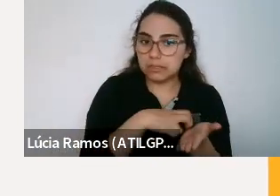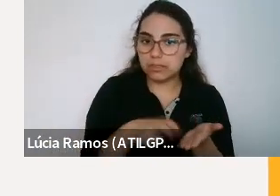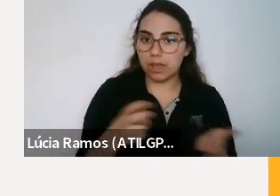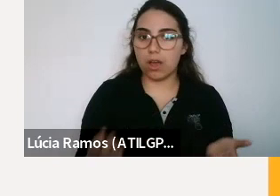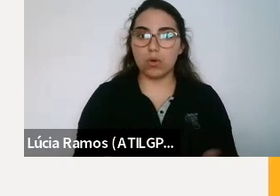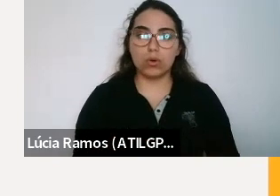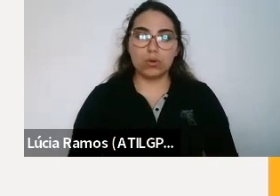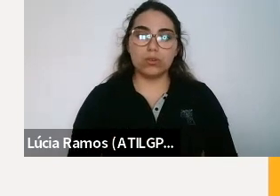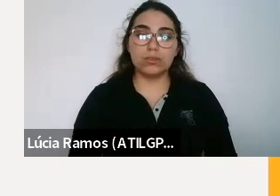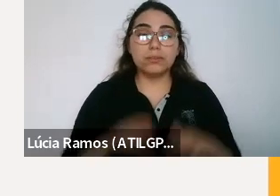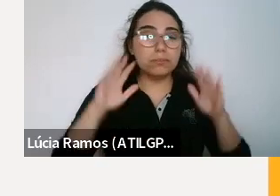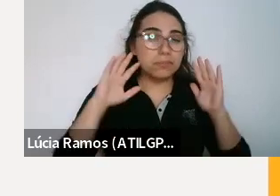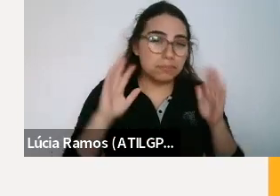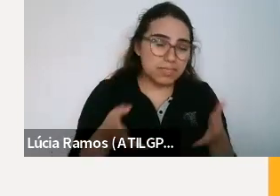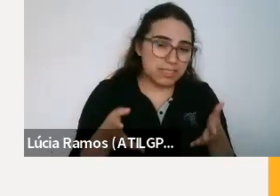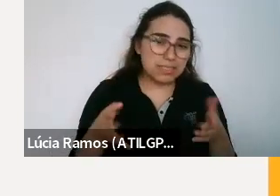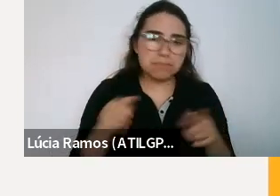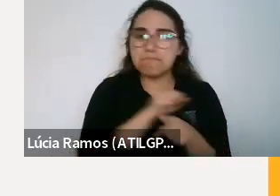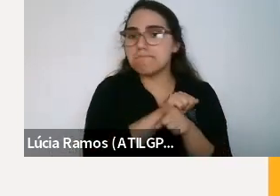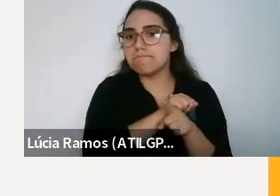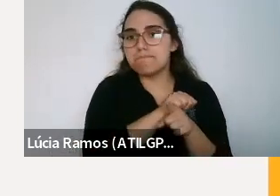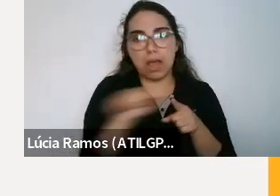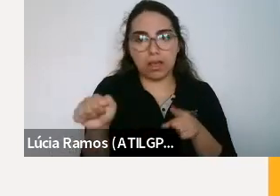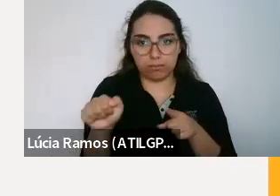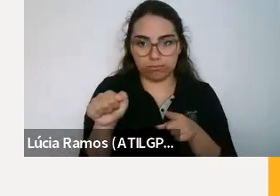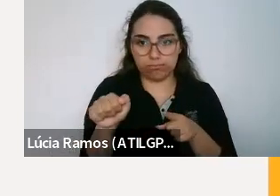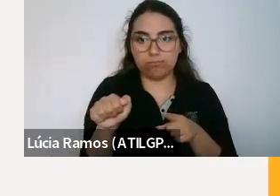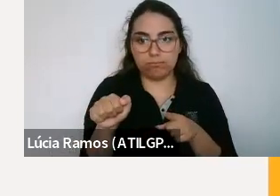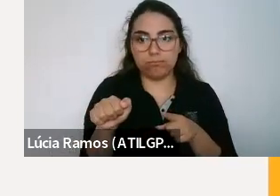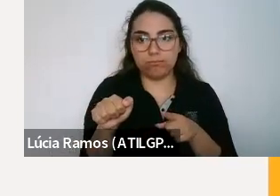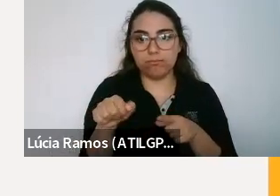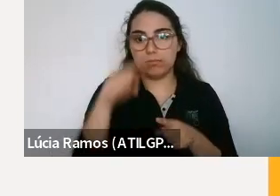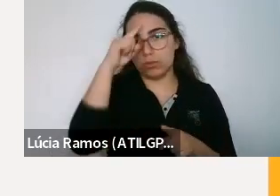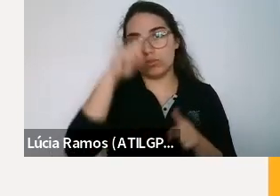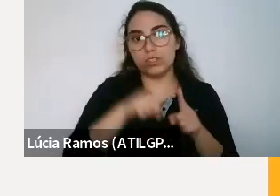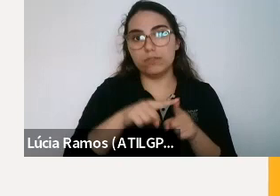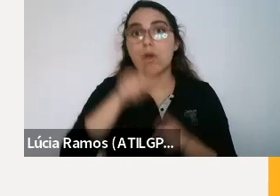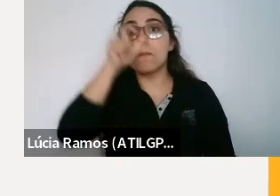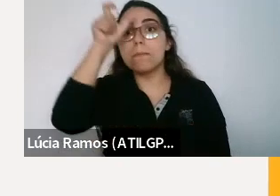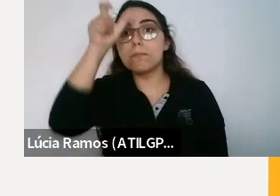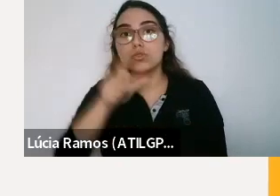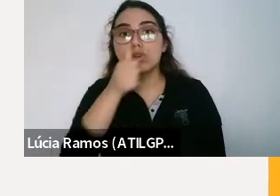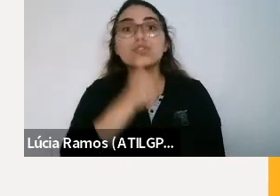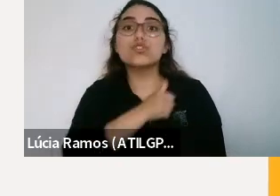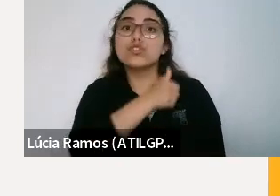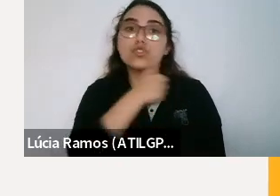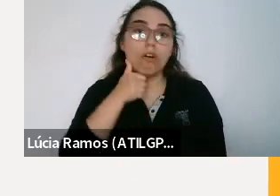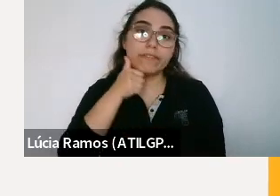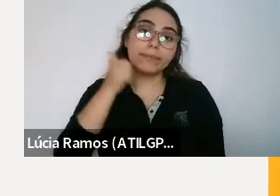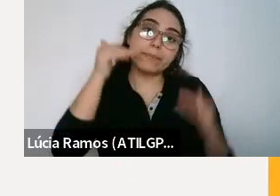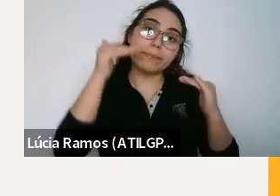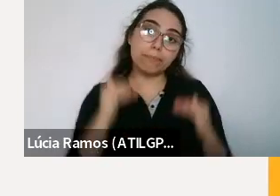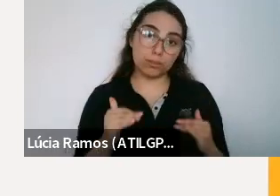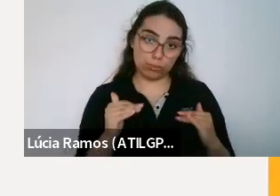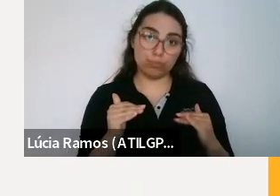Mesmo eliminar contas por forma a que diminua o sofrimento da vítima e que ela não seja exposta a uma